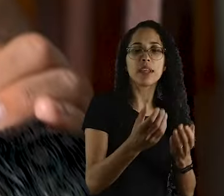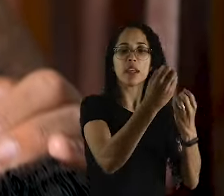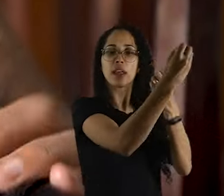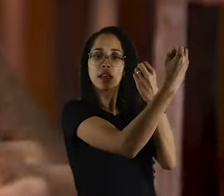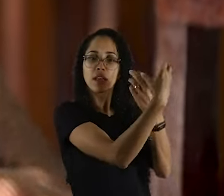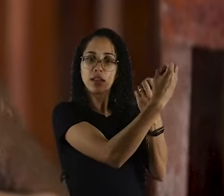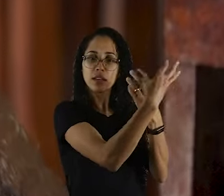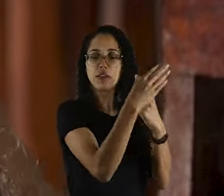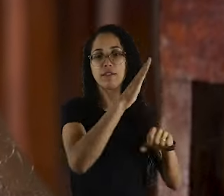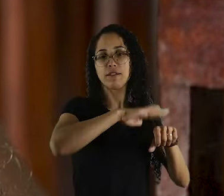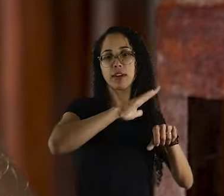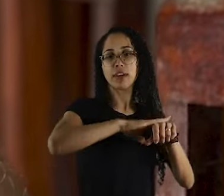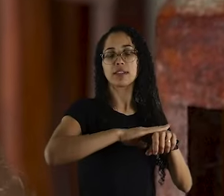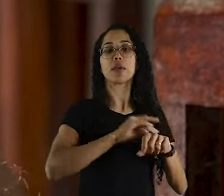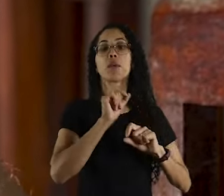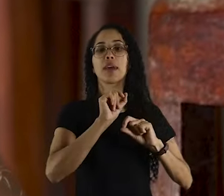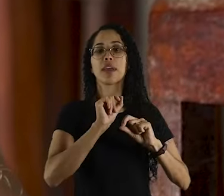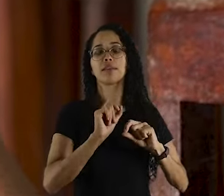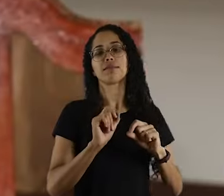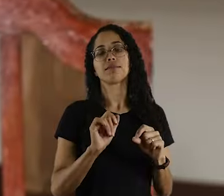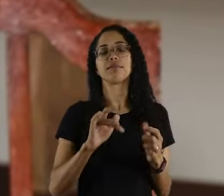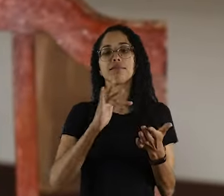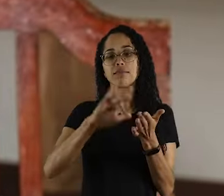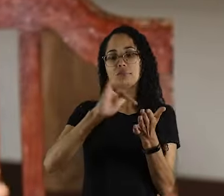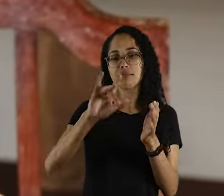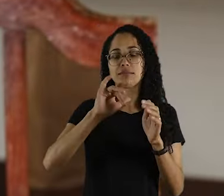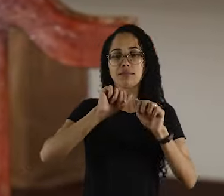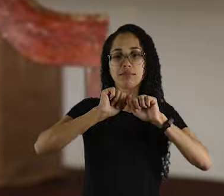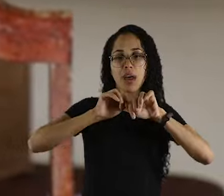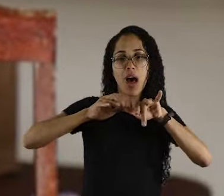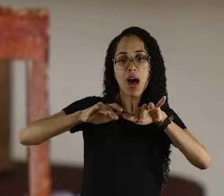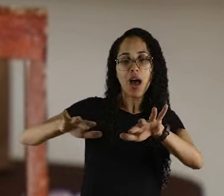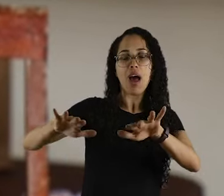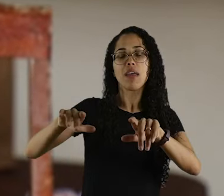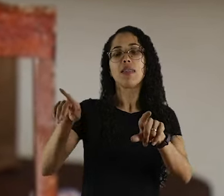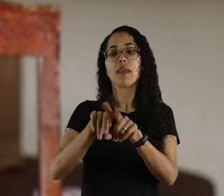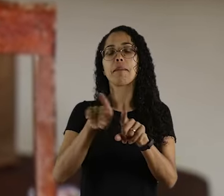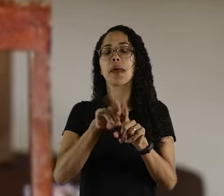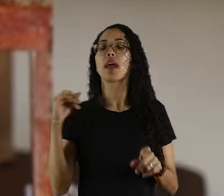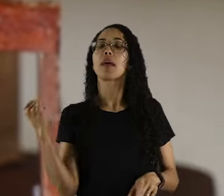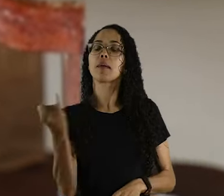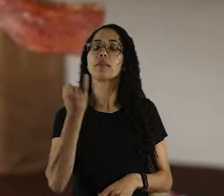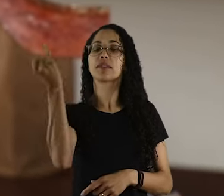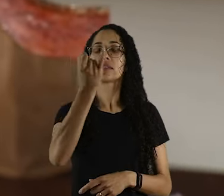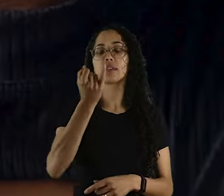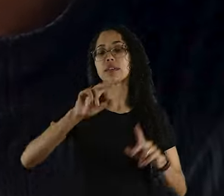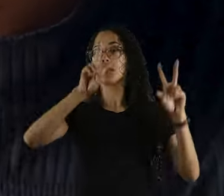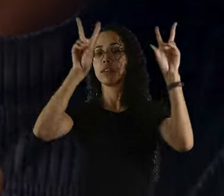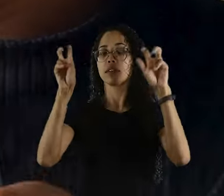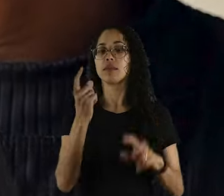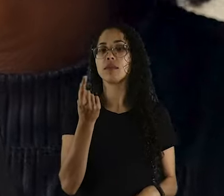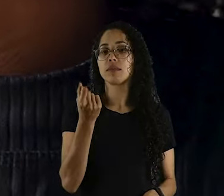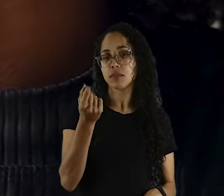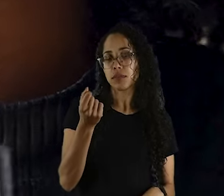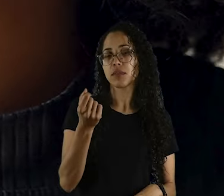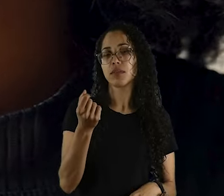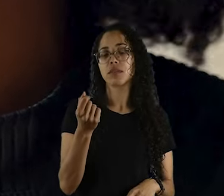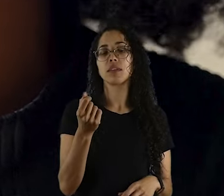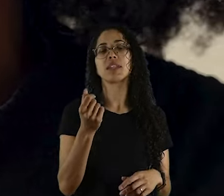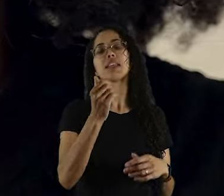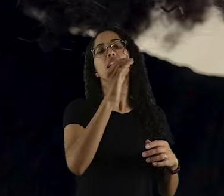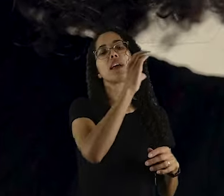a partezinha também um pouco de marketing digital. E o mais importante, que é a base financeira, onde eu aprendi lá o que é um caixa reserva,